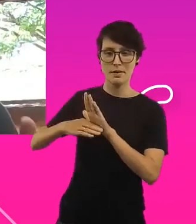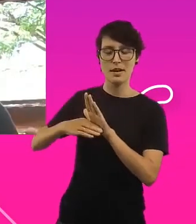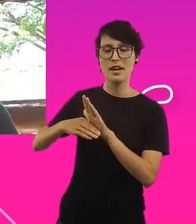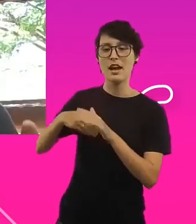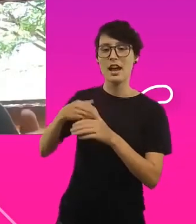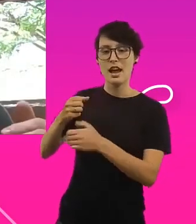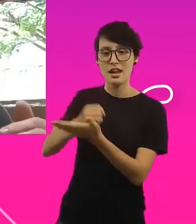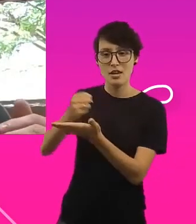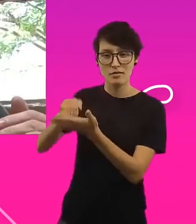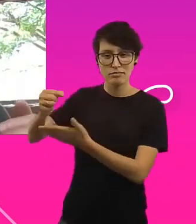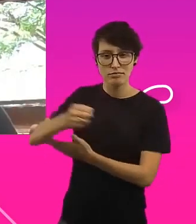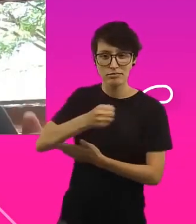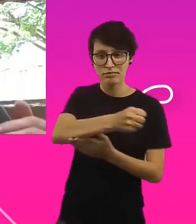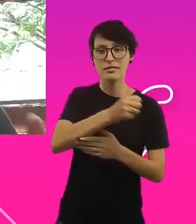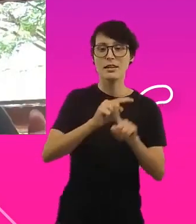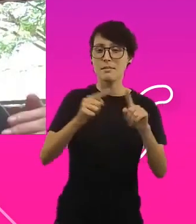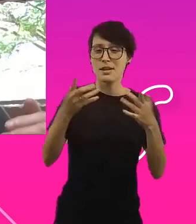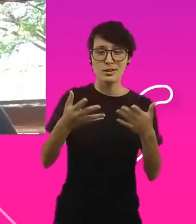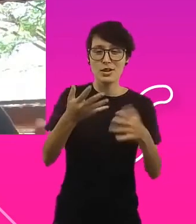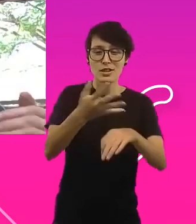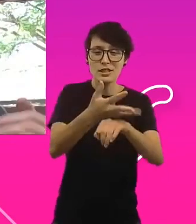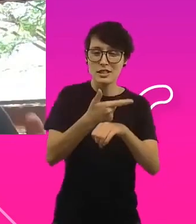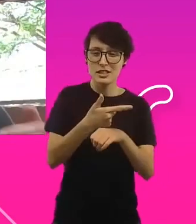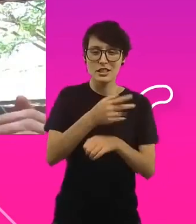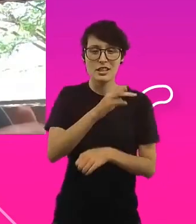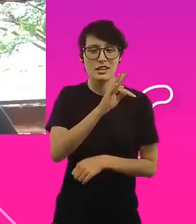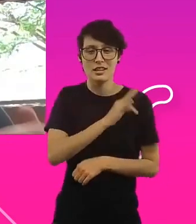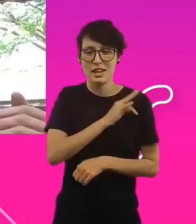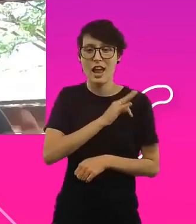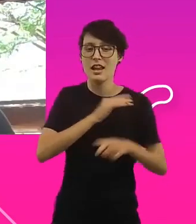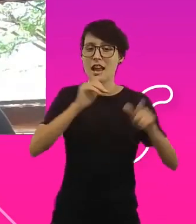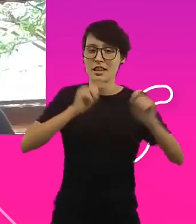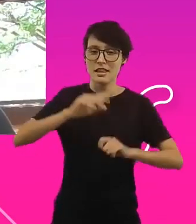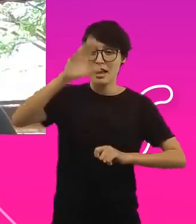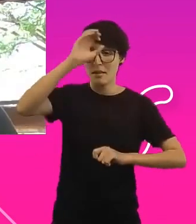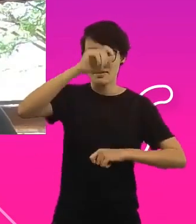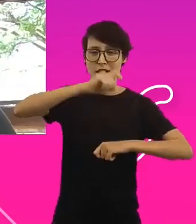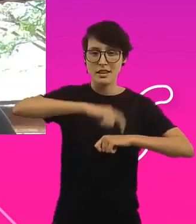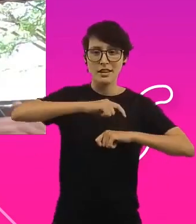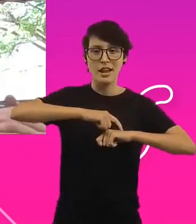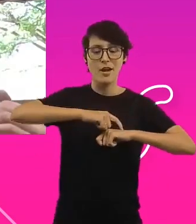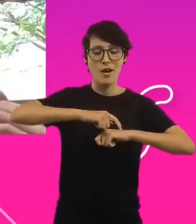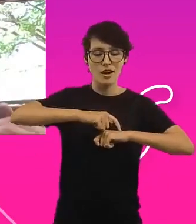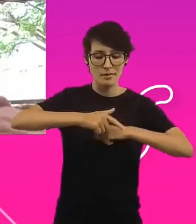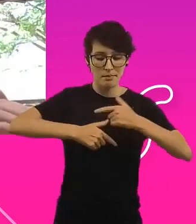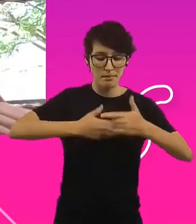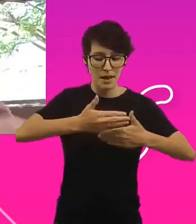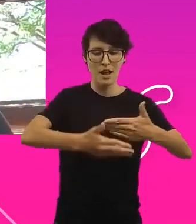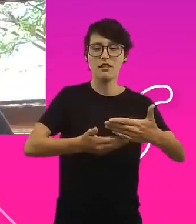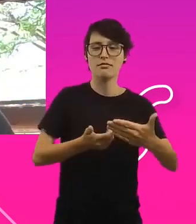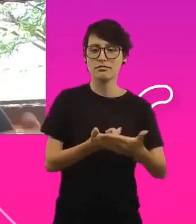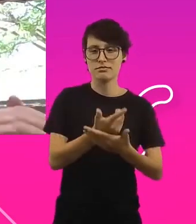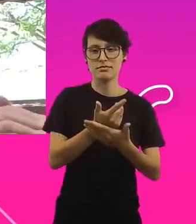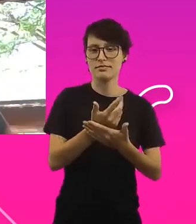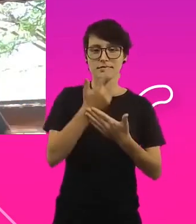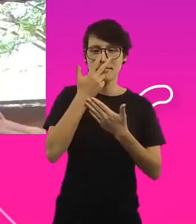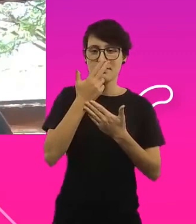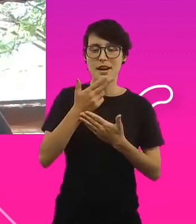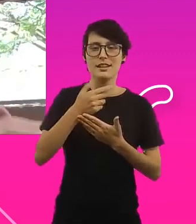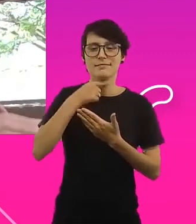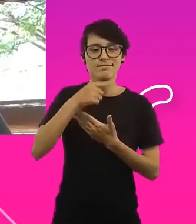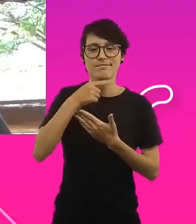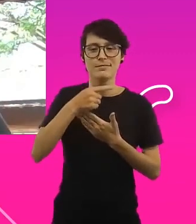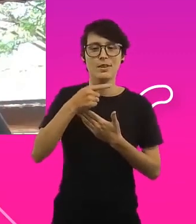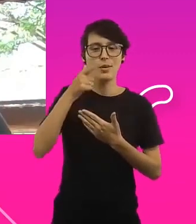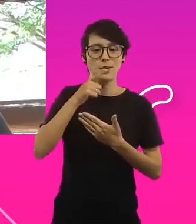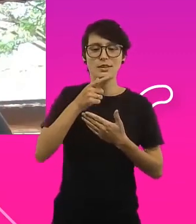e hoje as habilidades técnicas são adquiridas através de um processo de compra. Ou seja, a base da pirâmide não compra as melhores